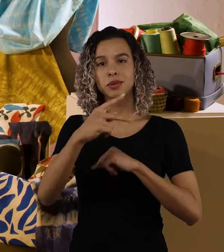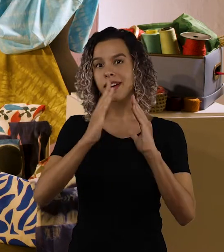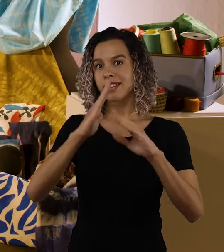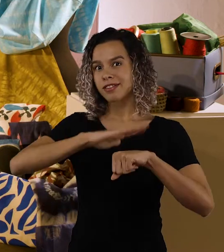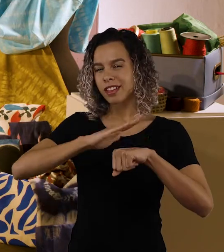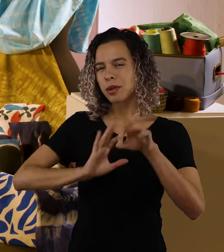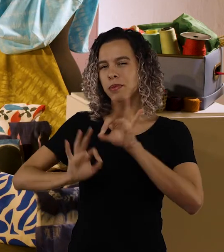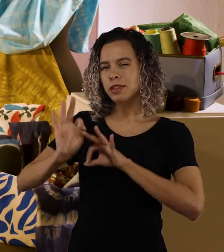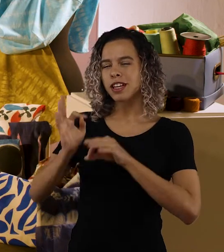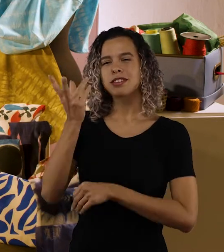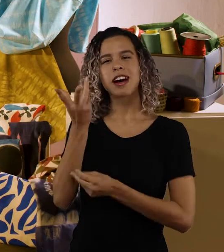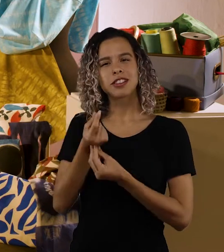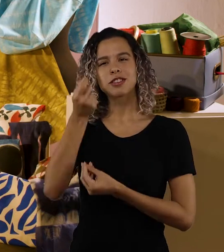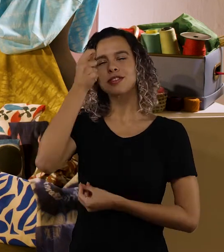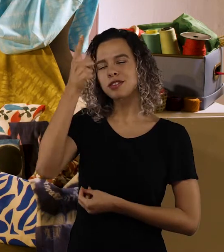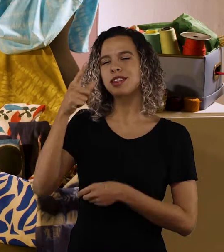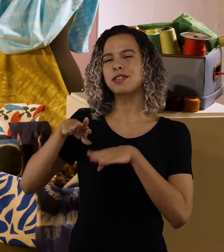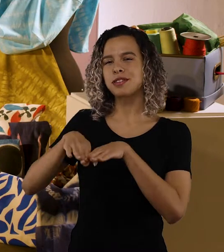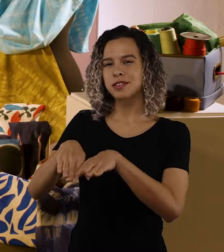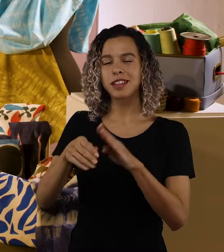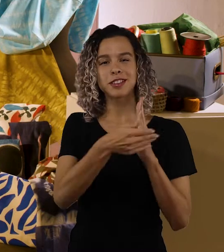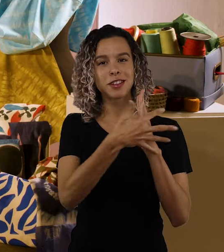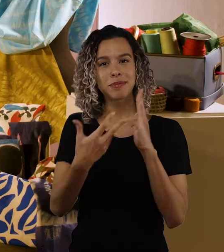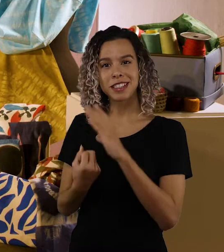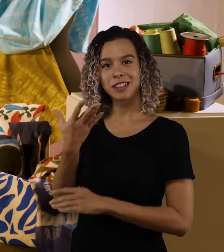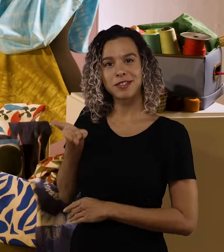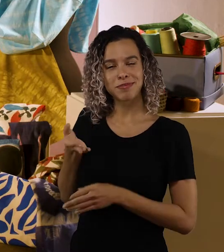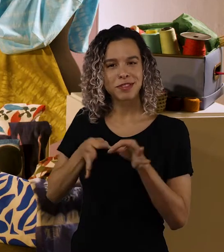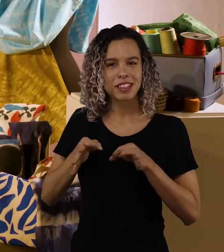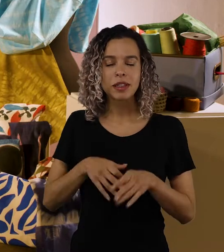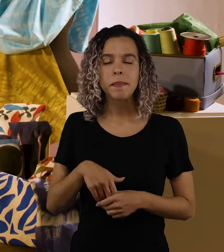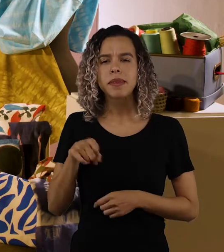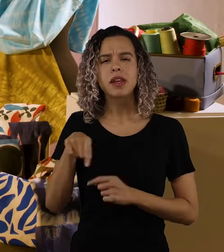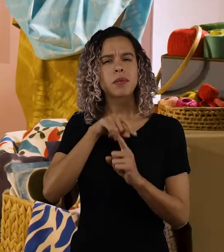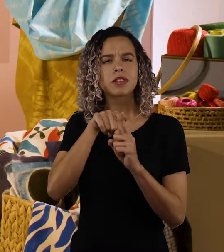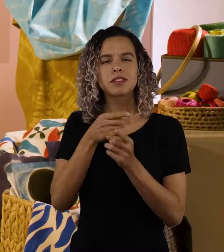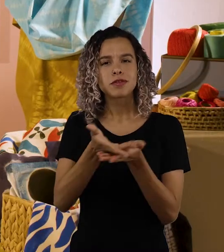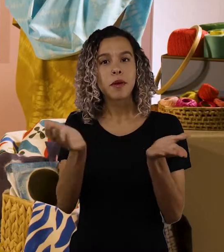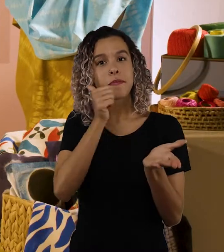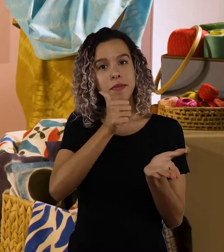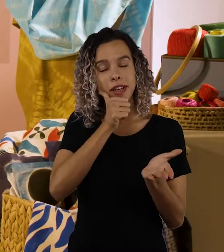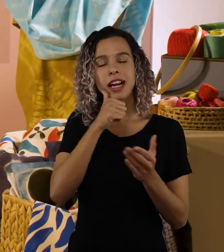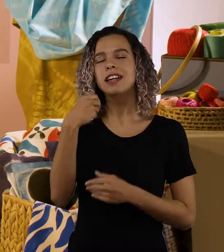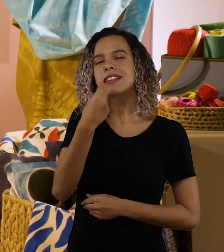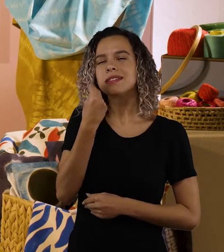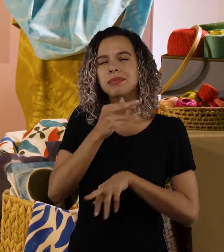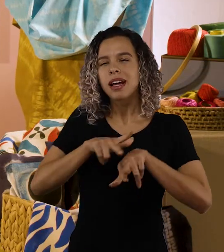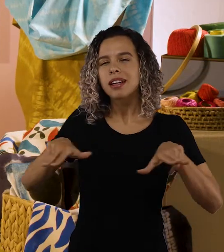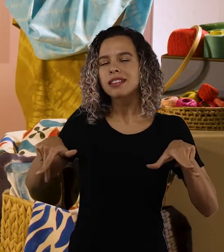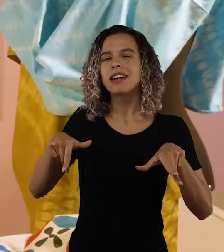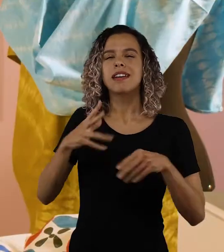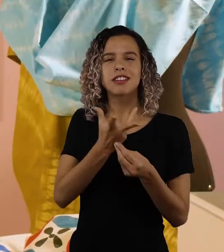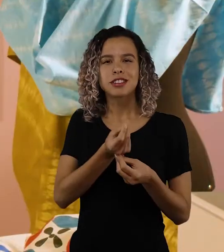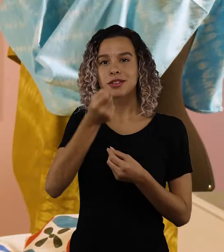Cultura e Costura, desenvolvido pelo Instituto Tomi Otaki, uma formação voltada a mulheres que inclui experiências artísticas e